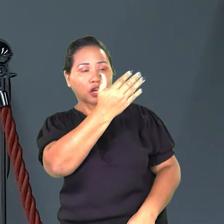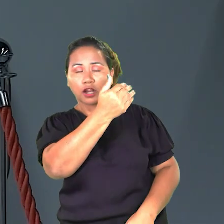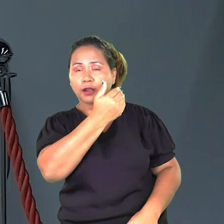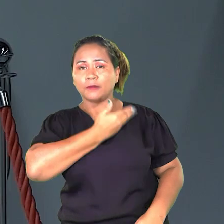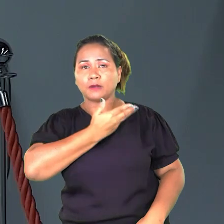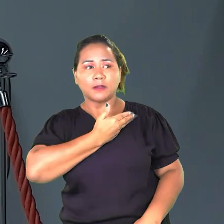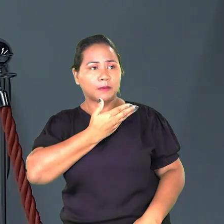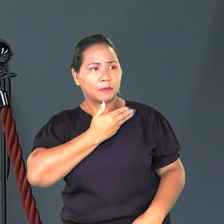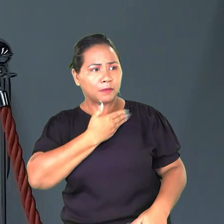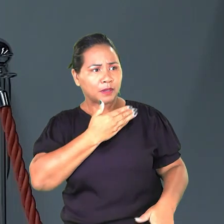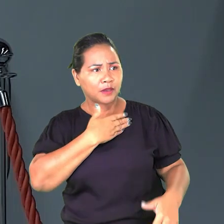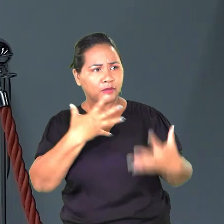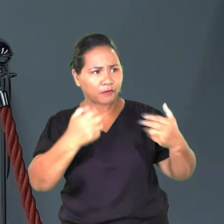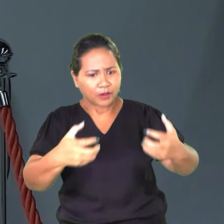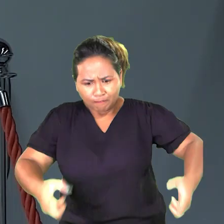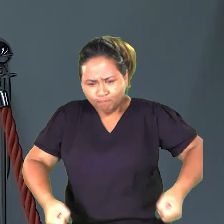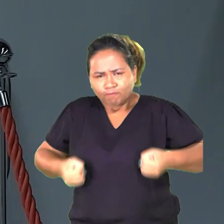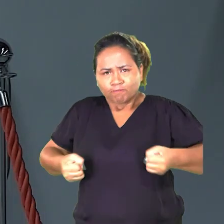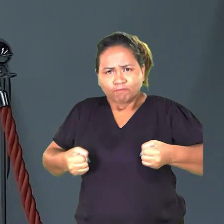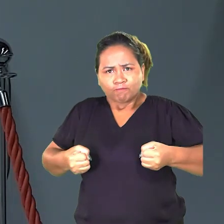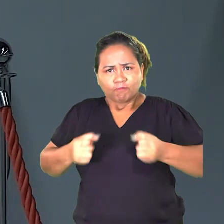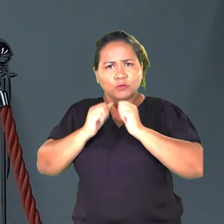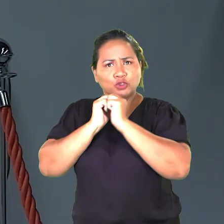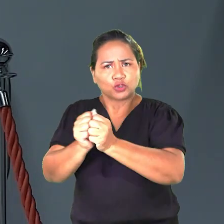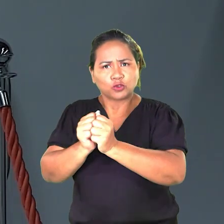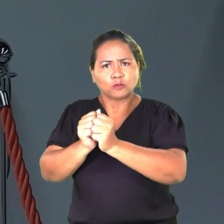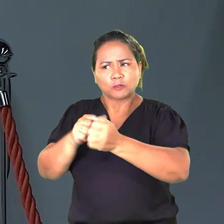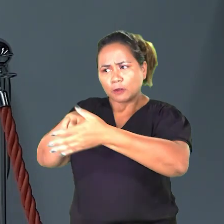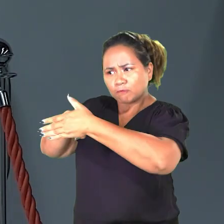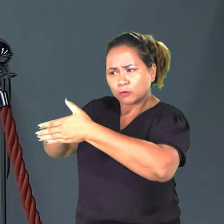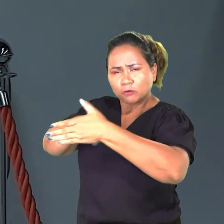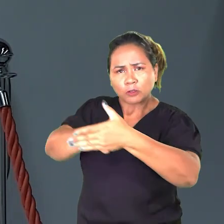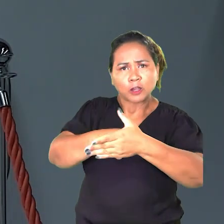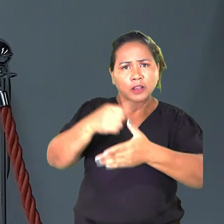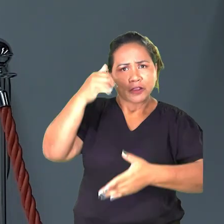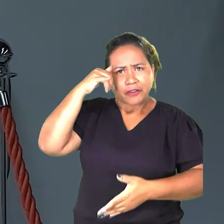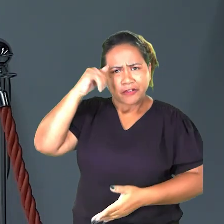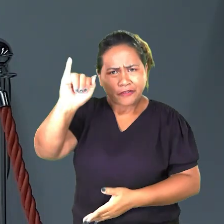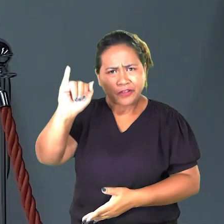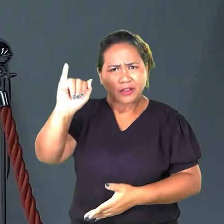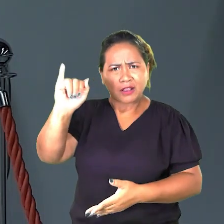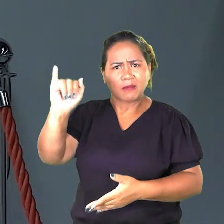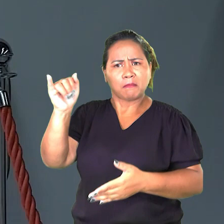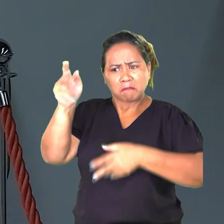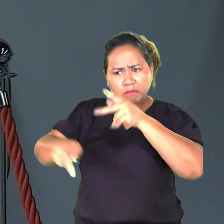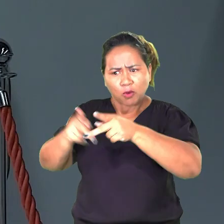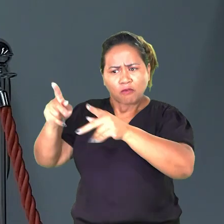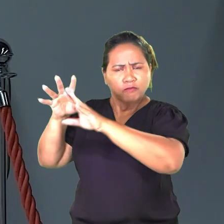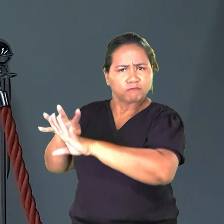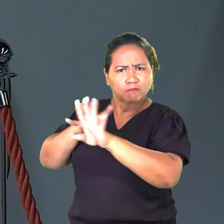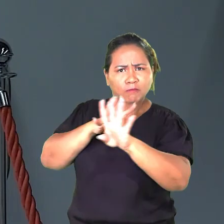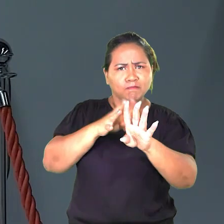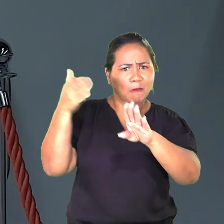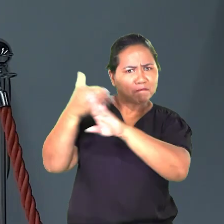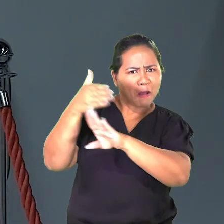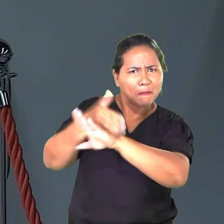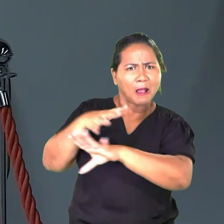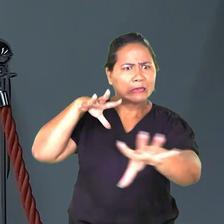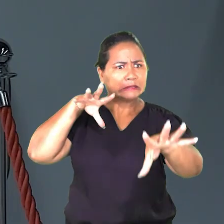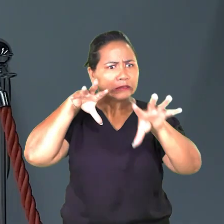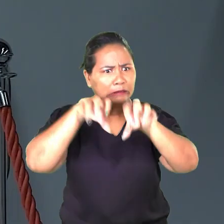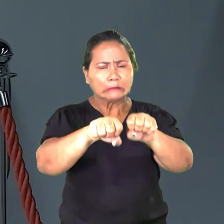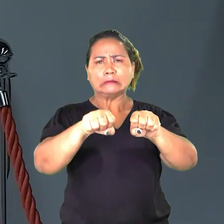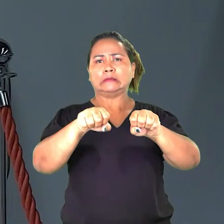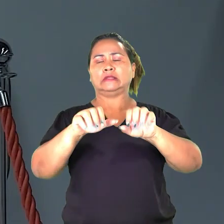se encontravam sob sério risco, chamou alguns amigos próximos para juntos bloquearem a entrada do edifício da